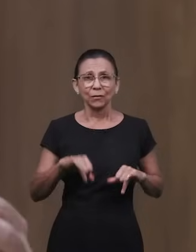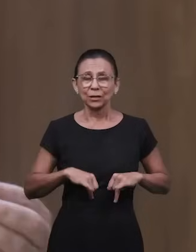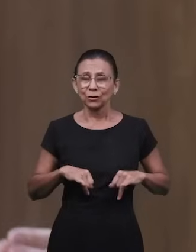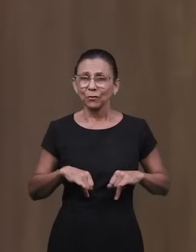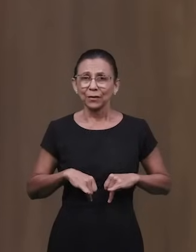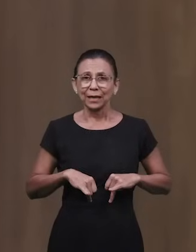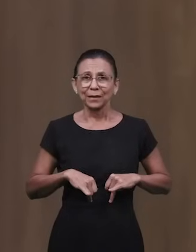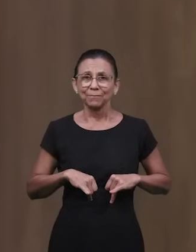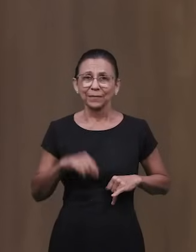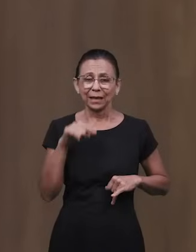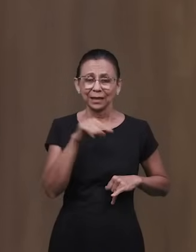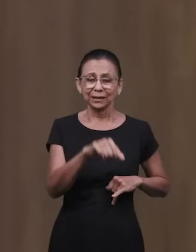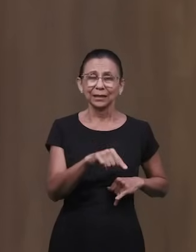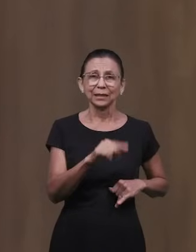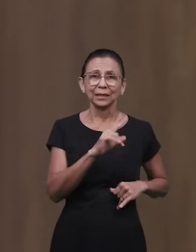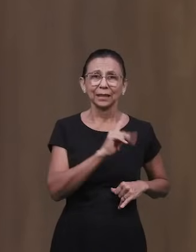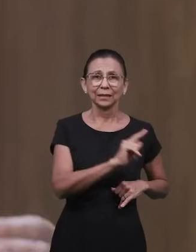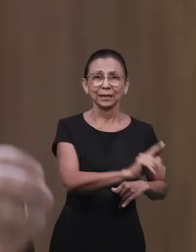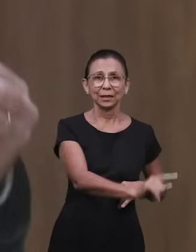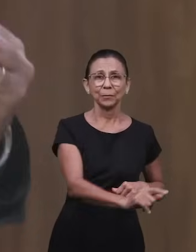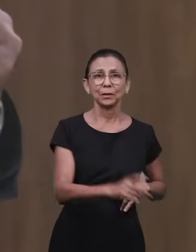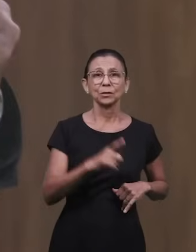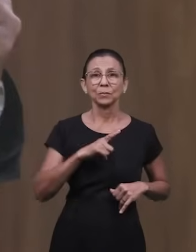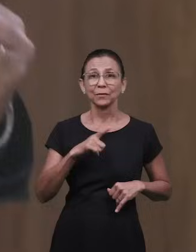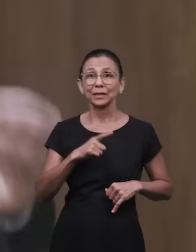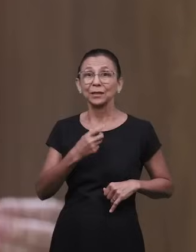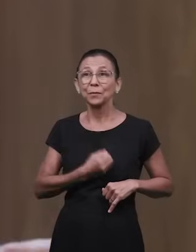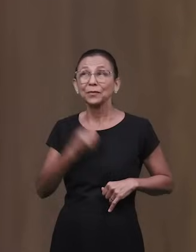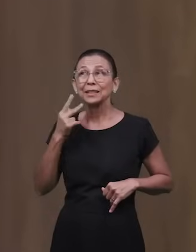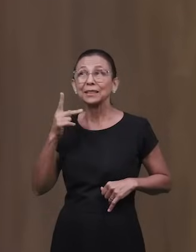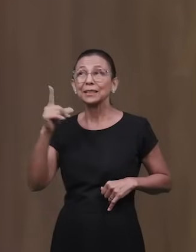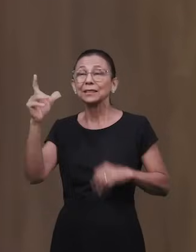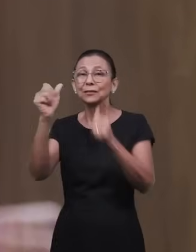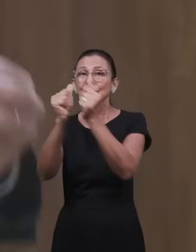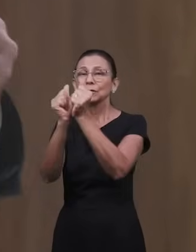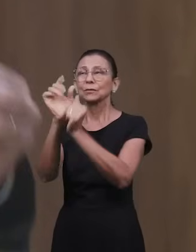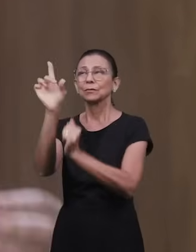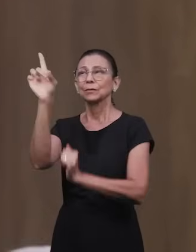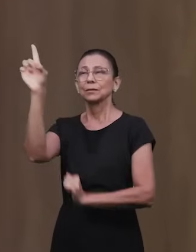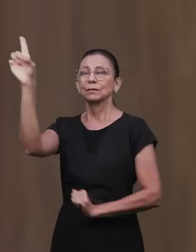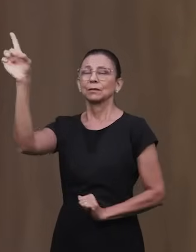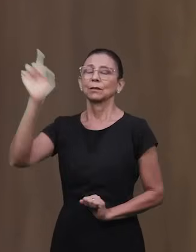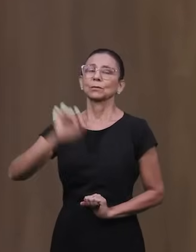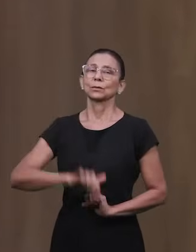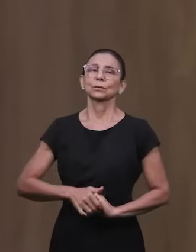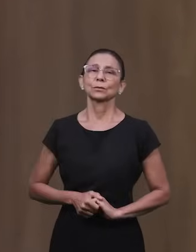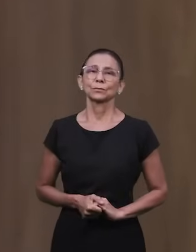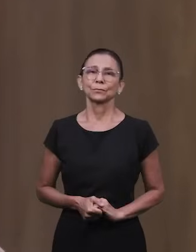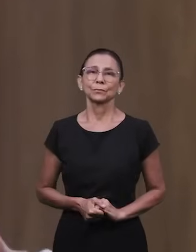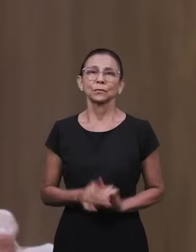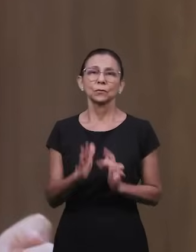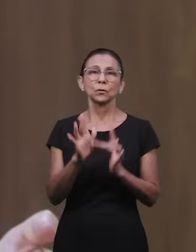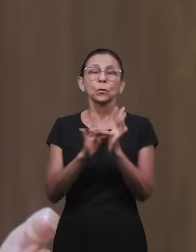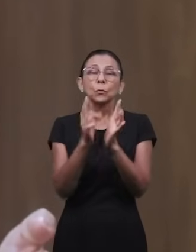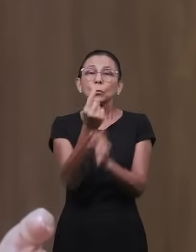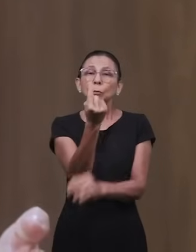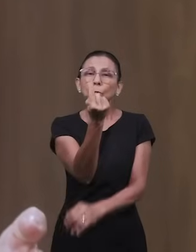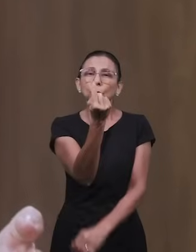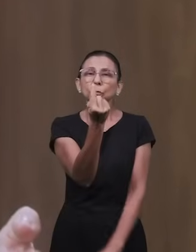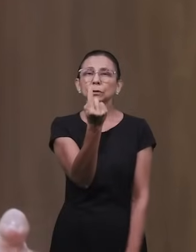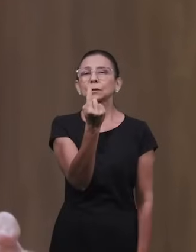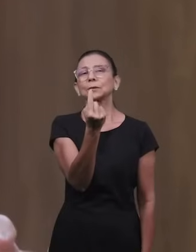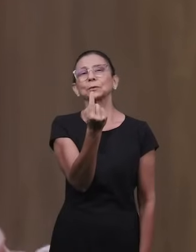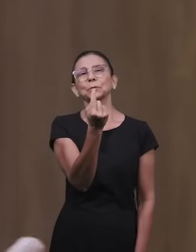foi o único, ele é o único, ele se apresenta como única solução, como o único que é